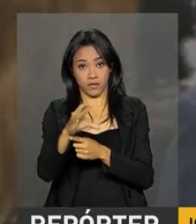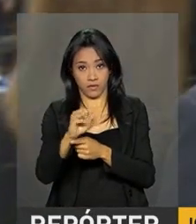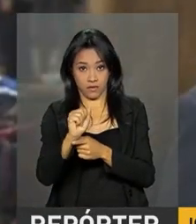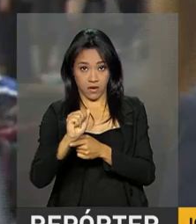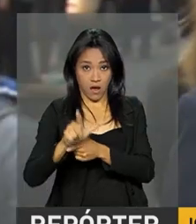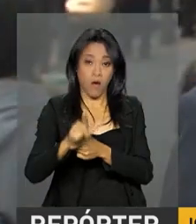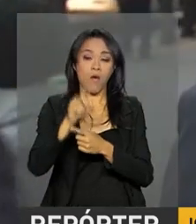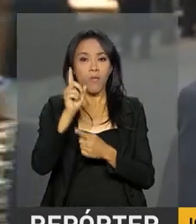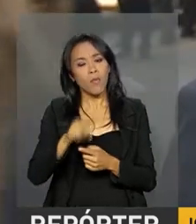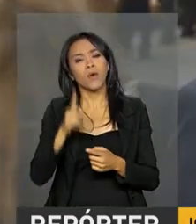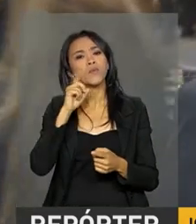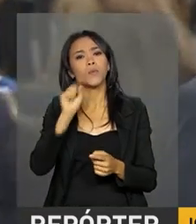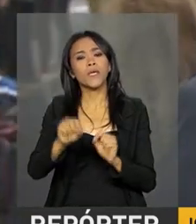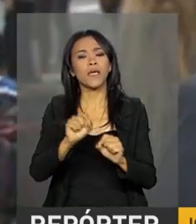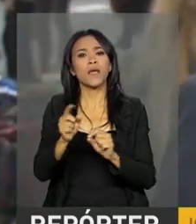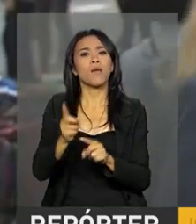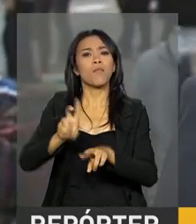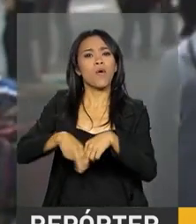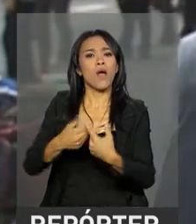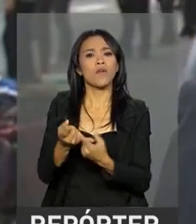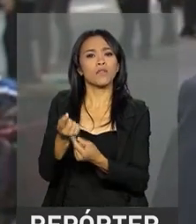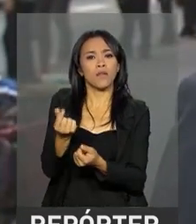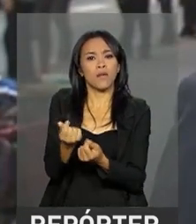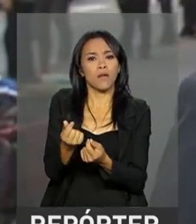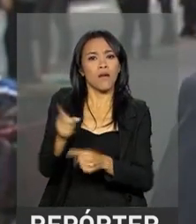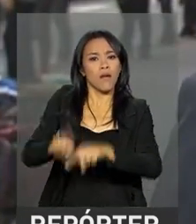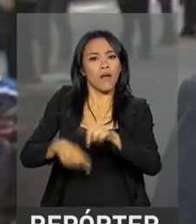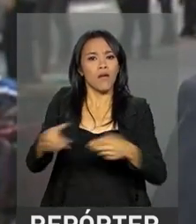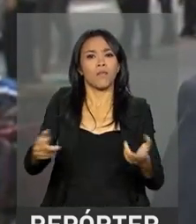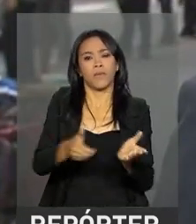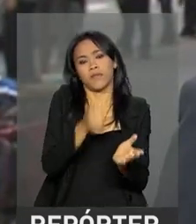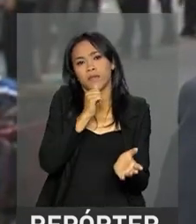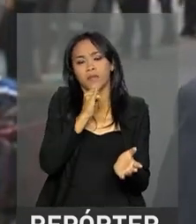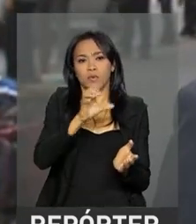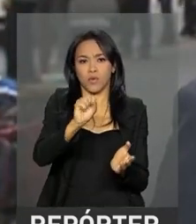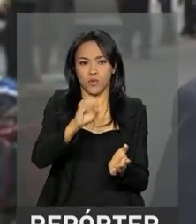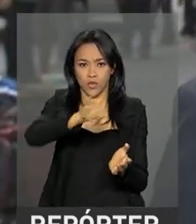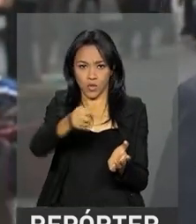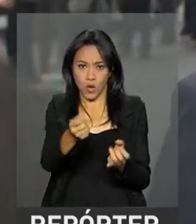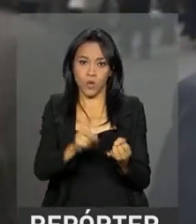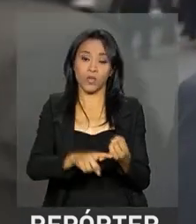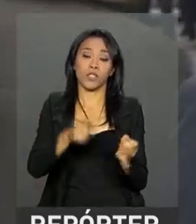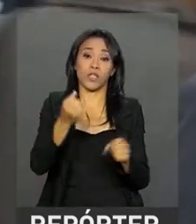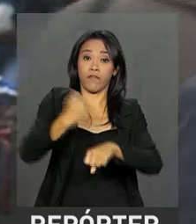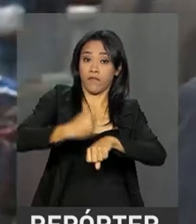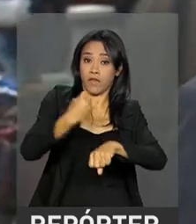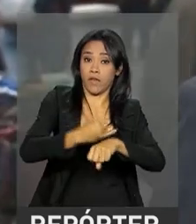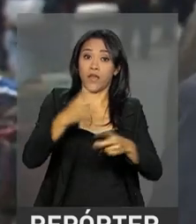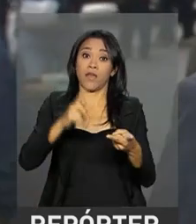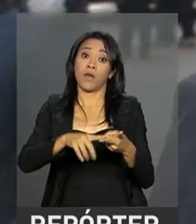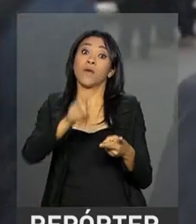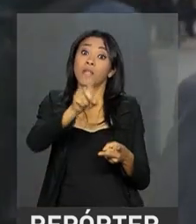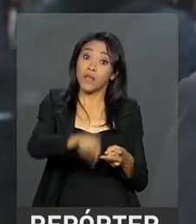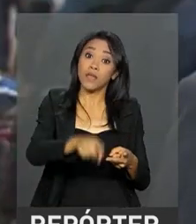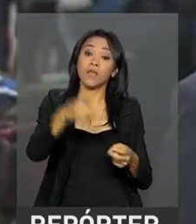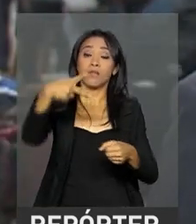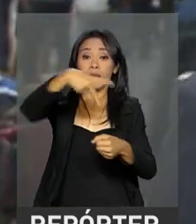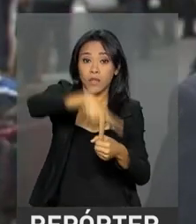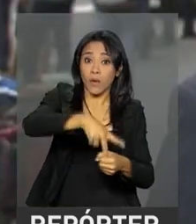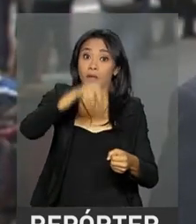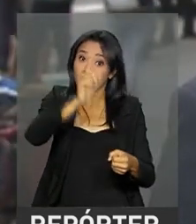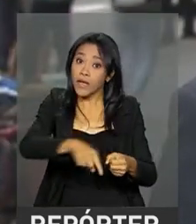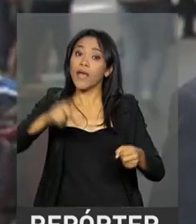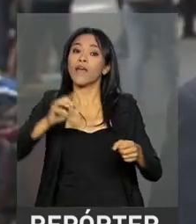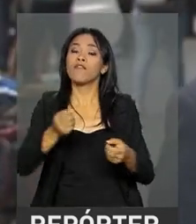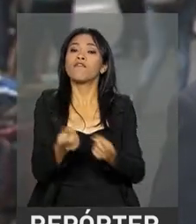aumento dos preços das commodities produtos básicos como soja minério de ferro e petróleo que são cotados em dólar a exportação de alguns